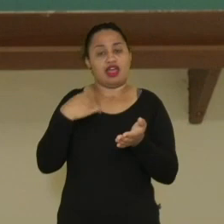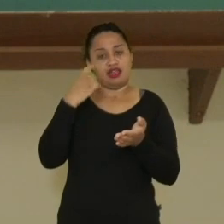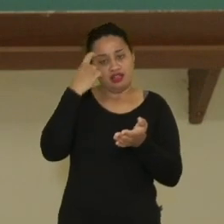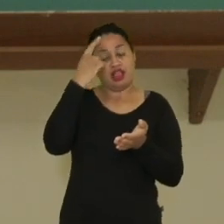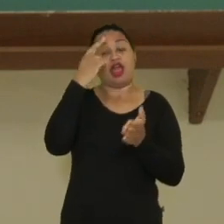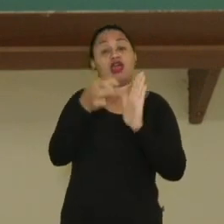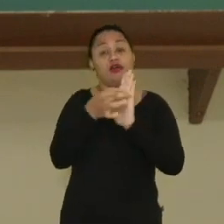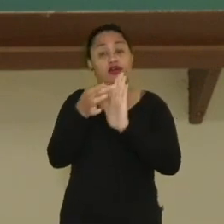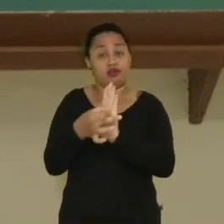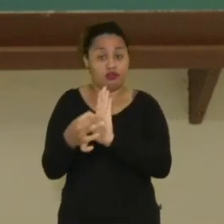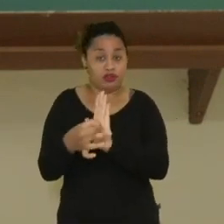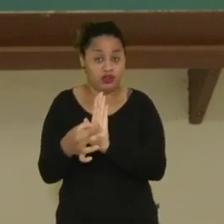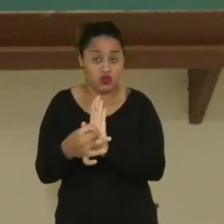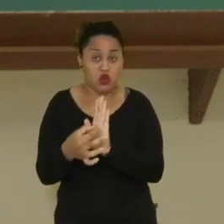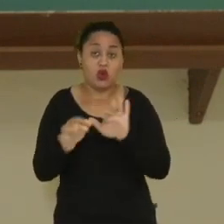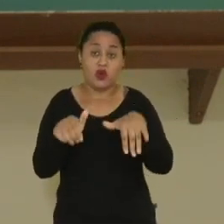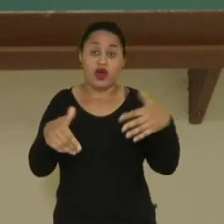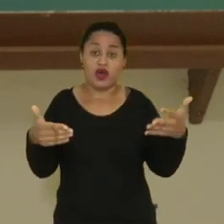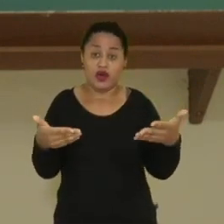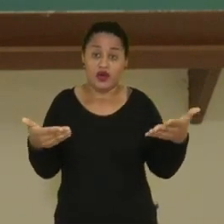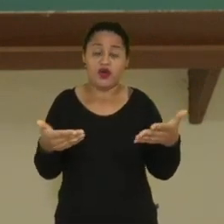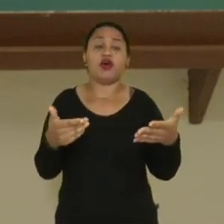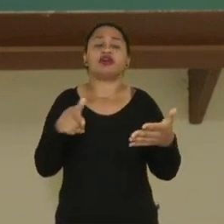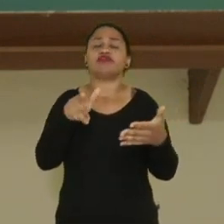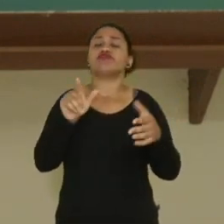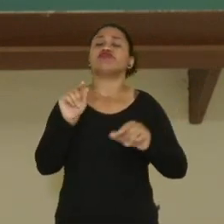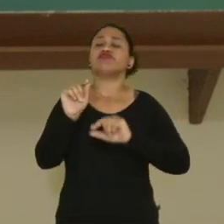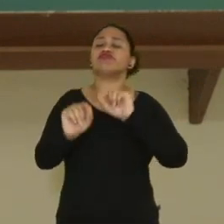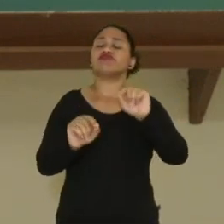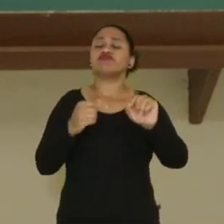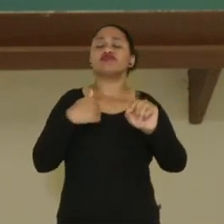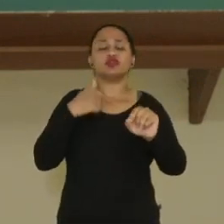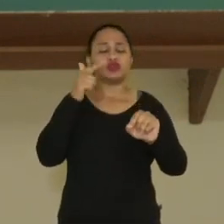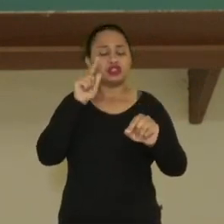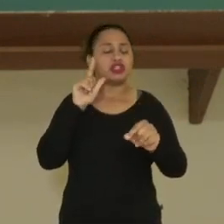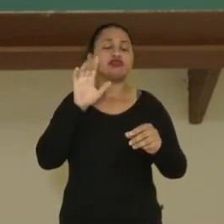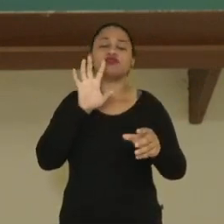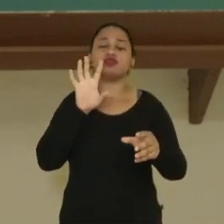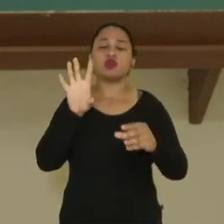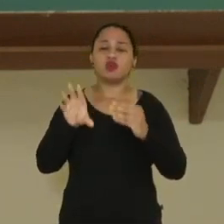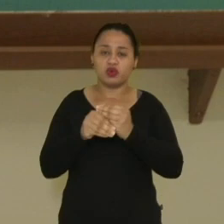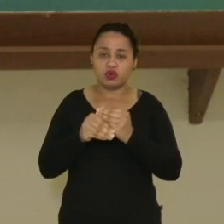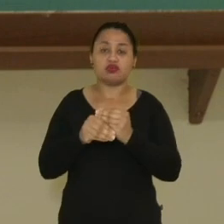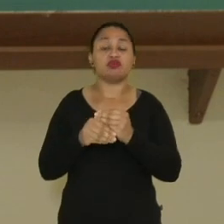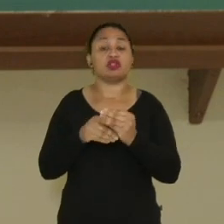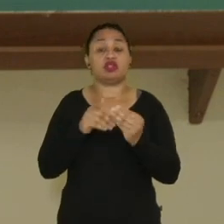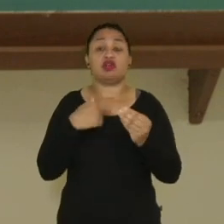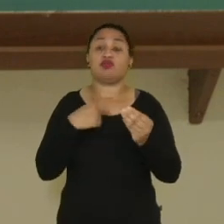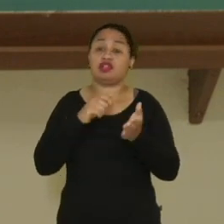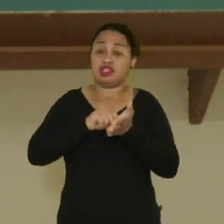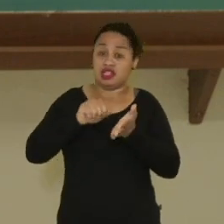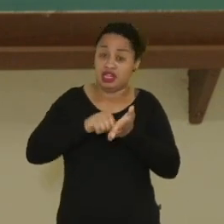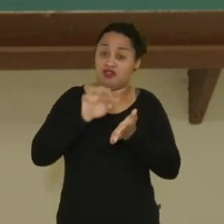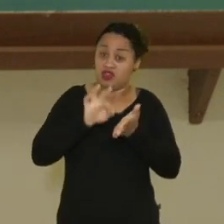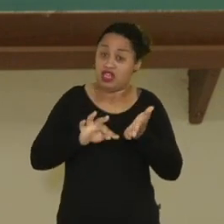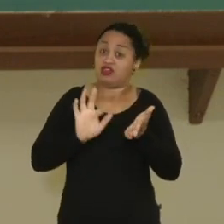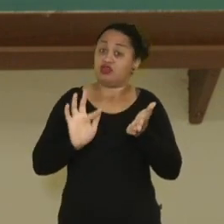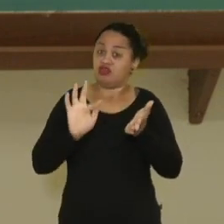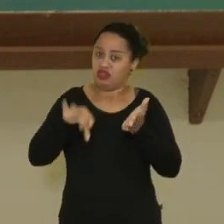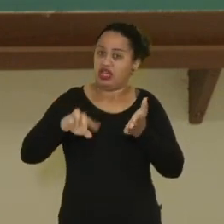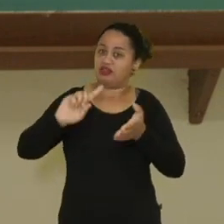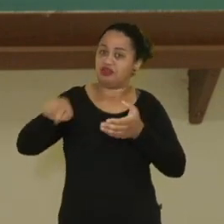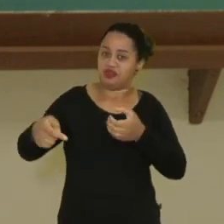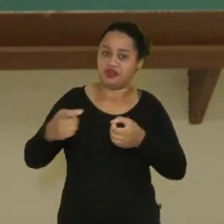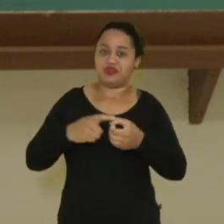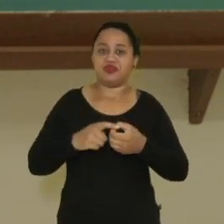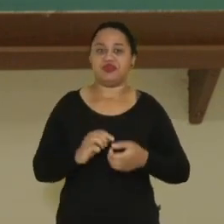sobre isso, agora é o momento de você concluir. Então faça com carinho, pense bem que eu já volto.